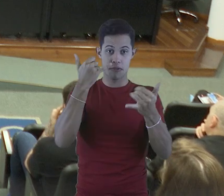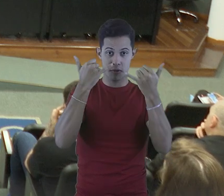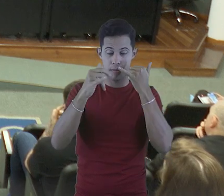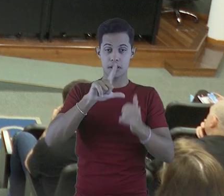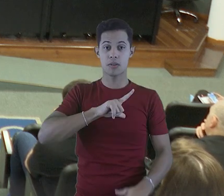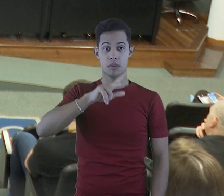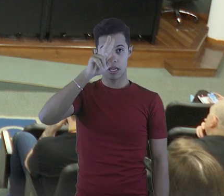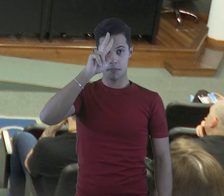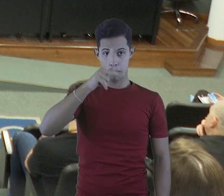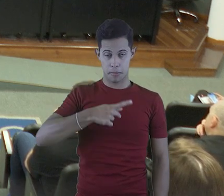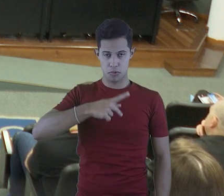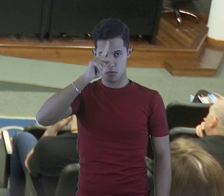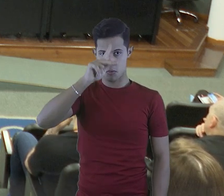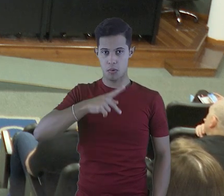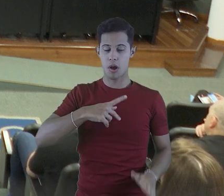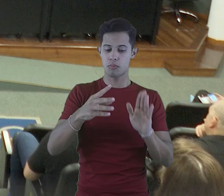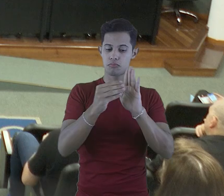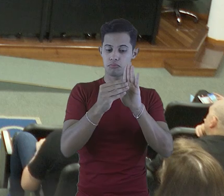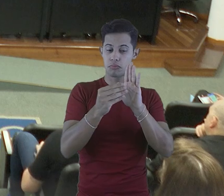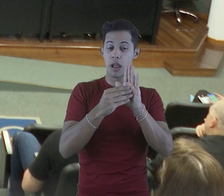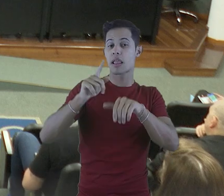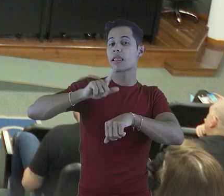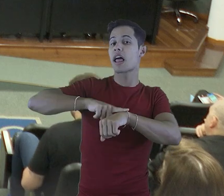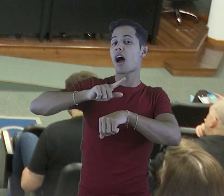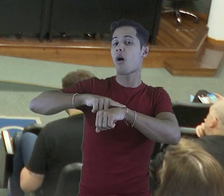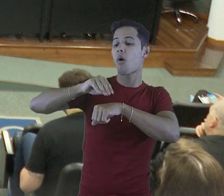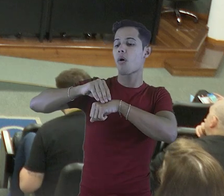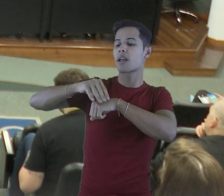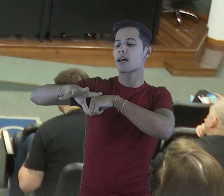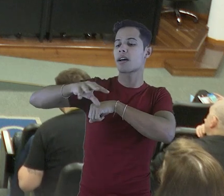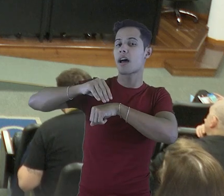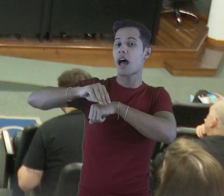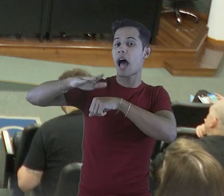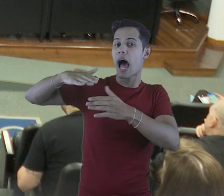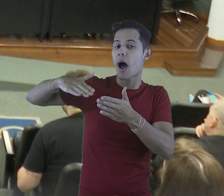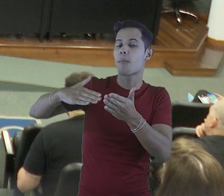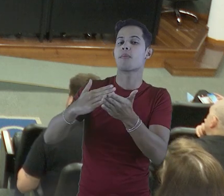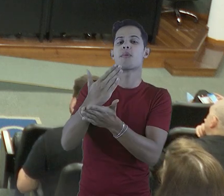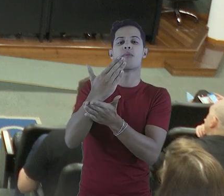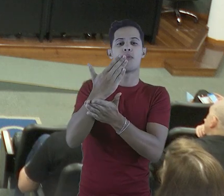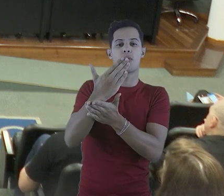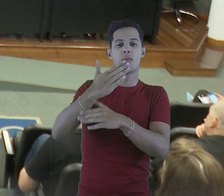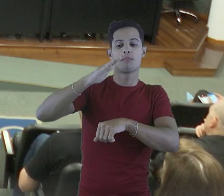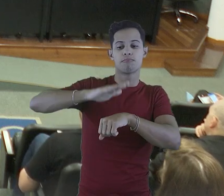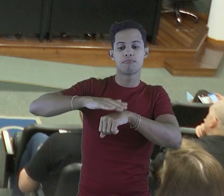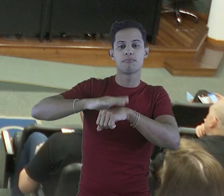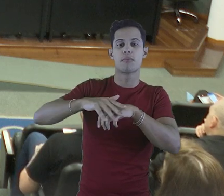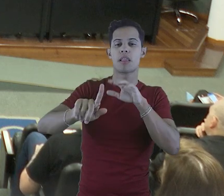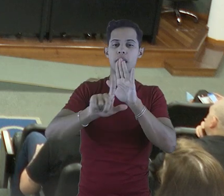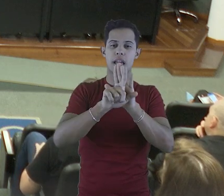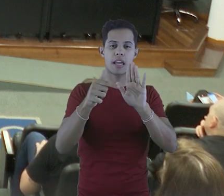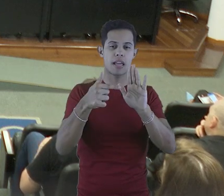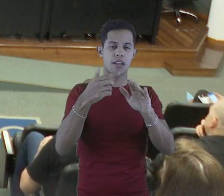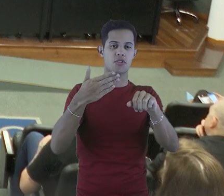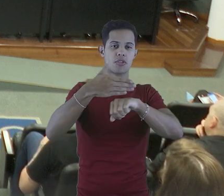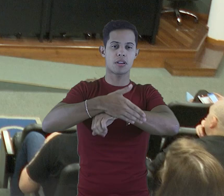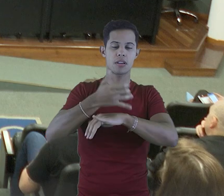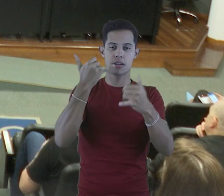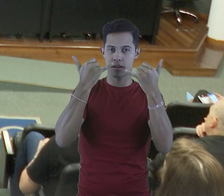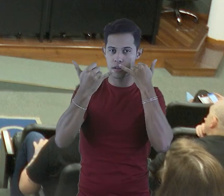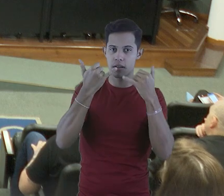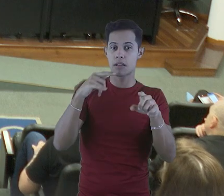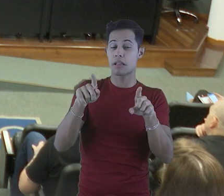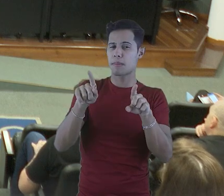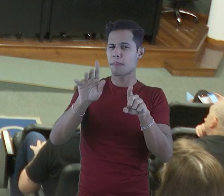se essas informações contém informações pessoais né o compartilhamento ele está autorizado pelo próprio pela